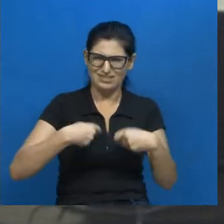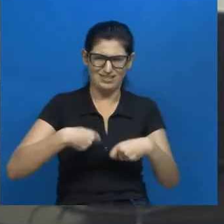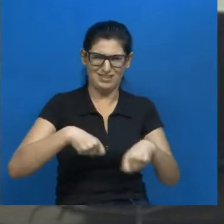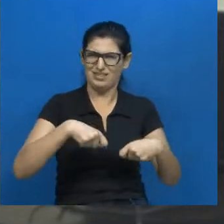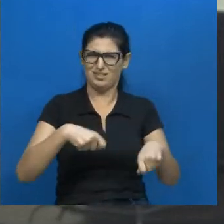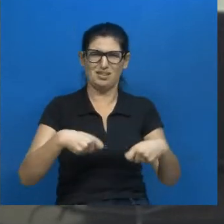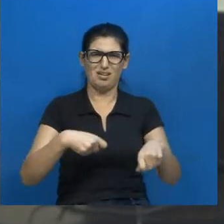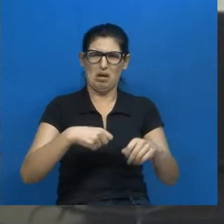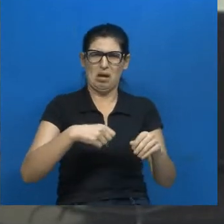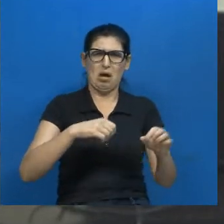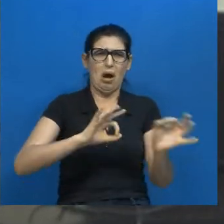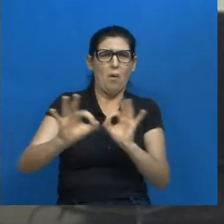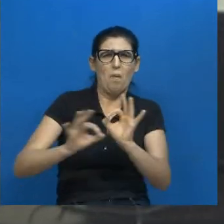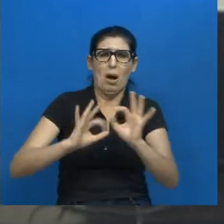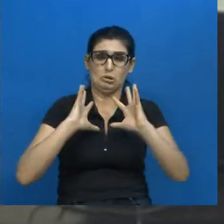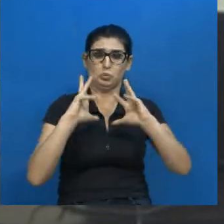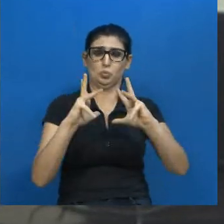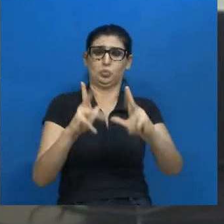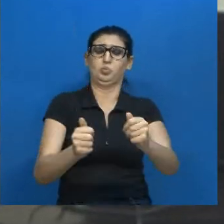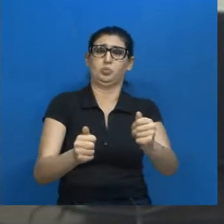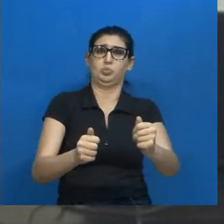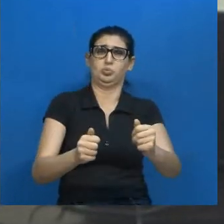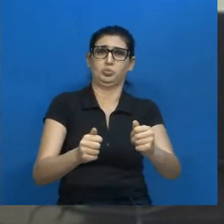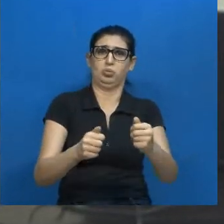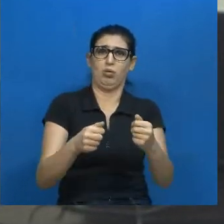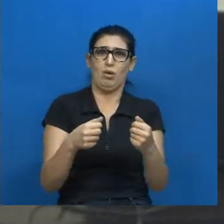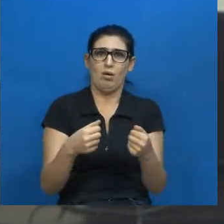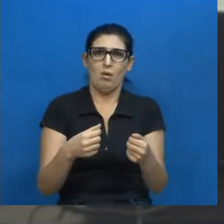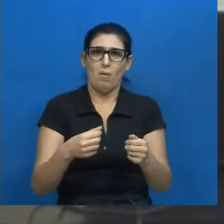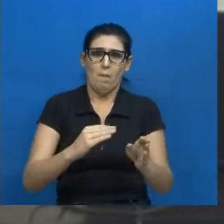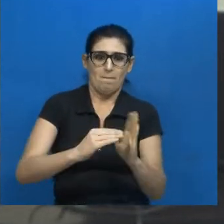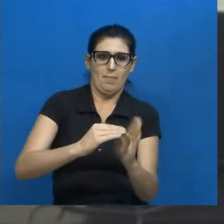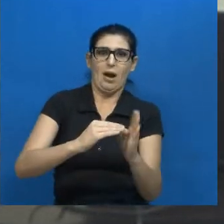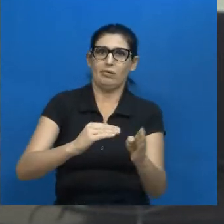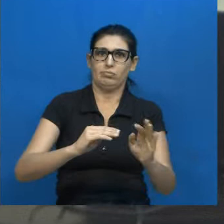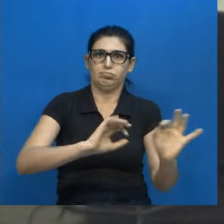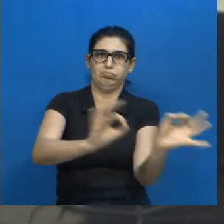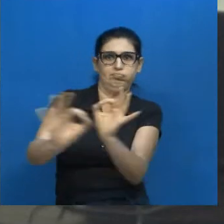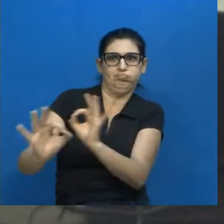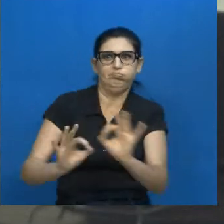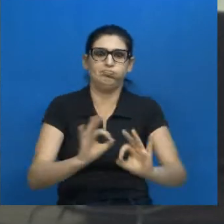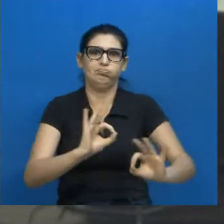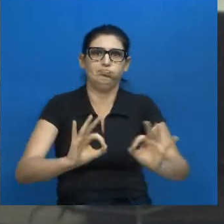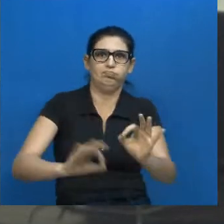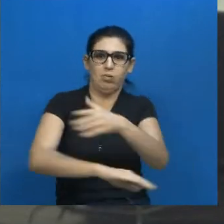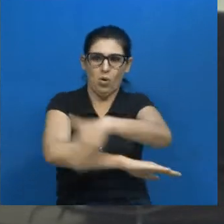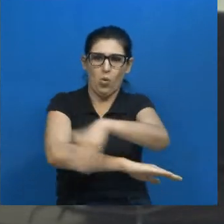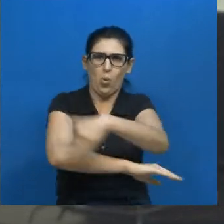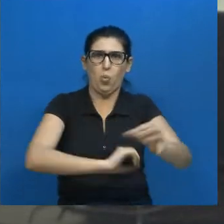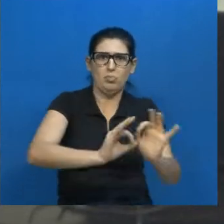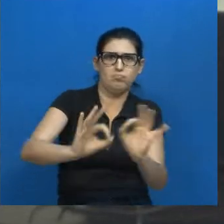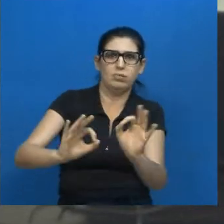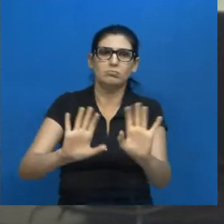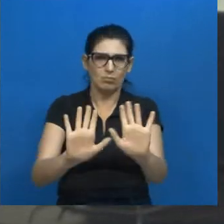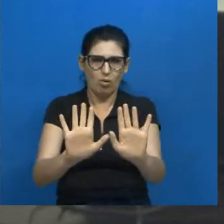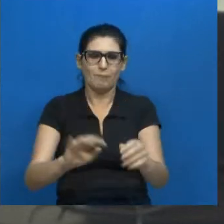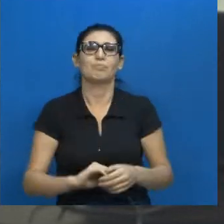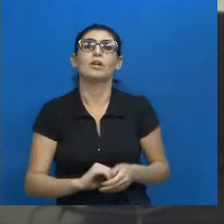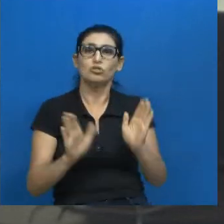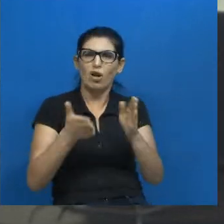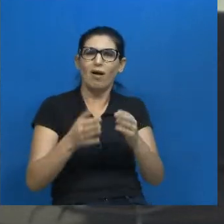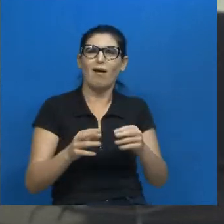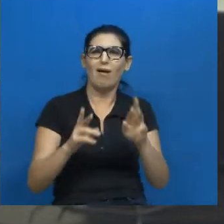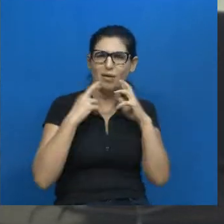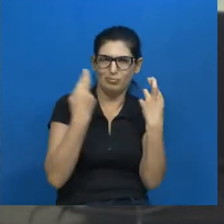do bairro. A gente, assim, a gente fez 3 reuniões com os vereadores aqui da